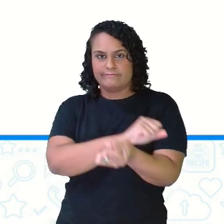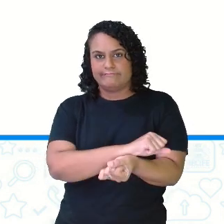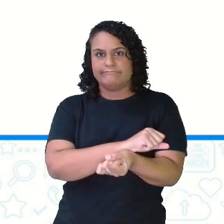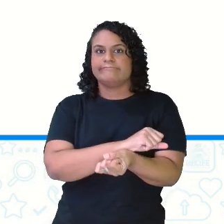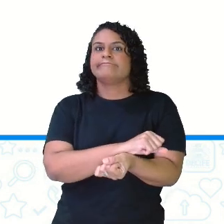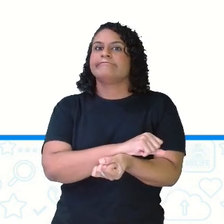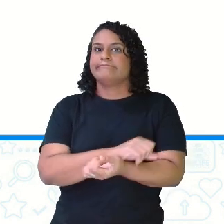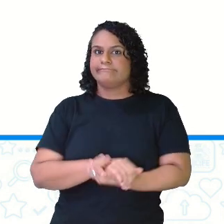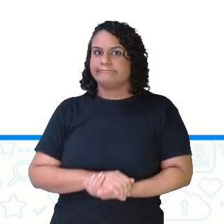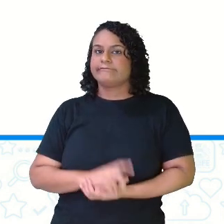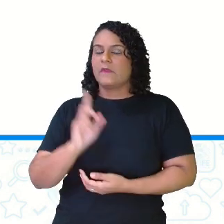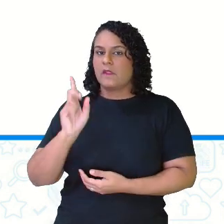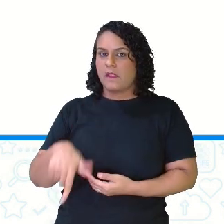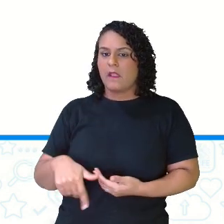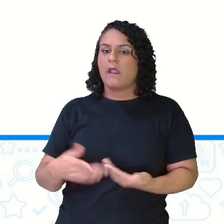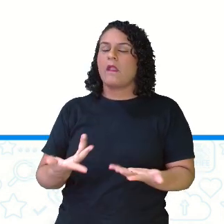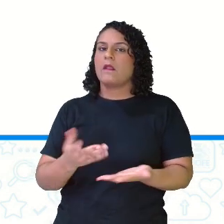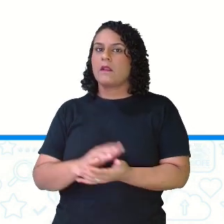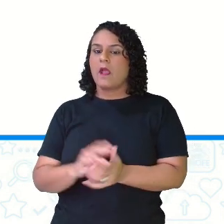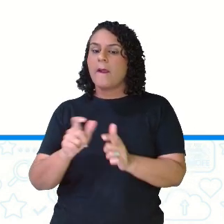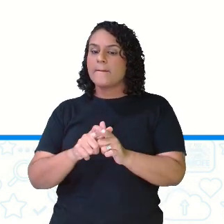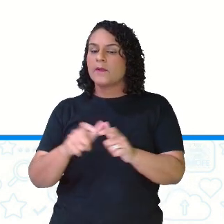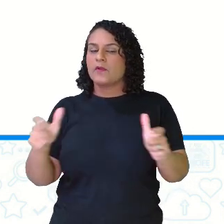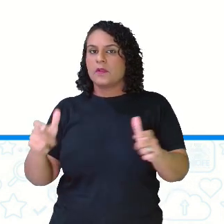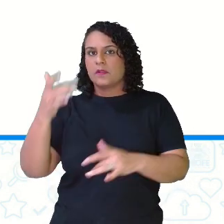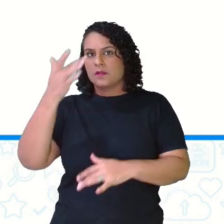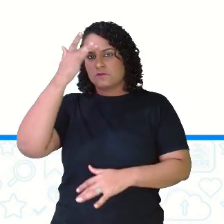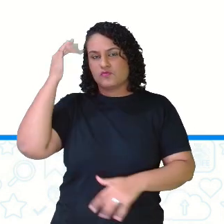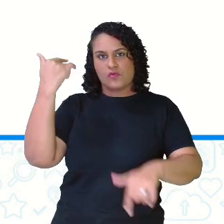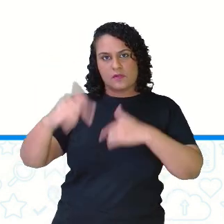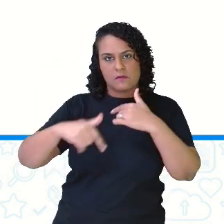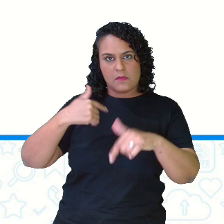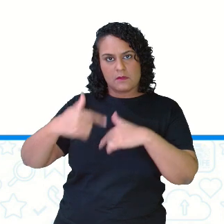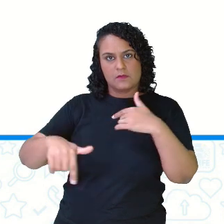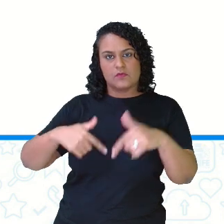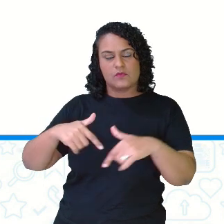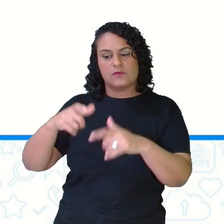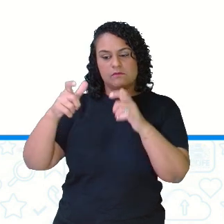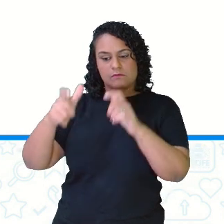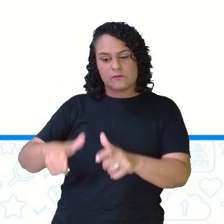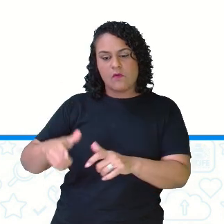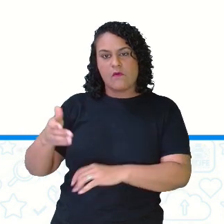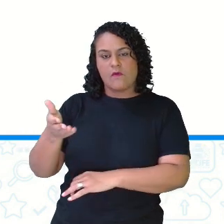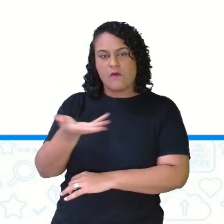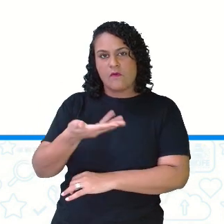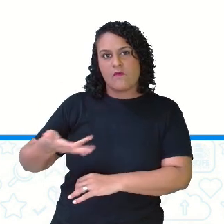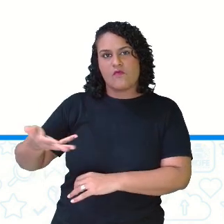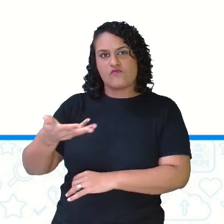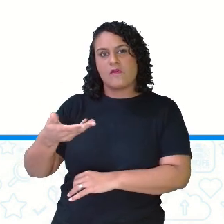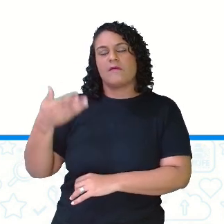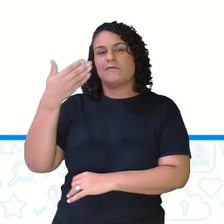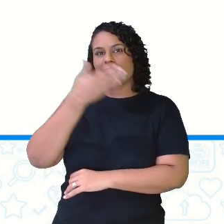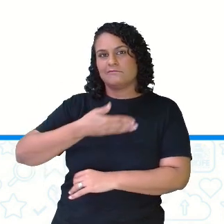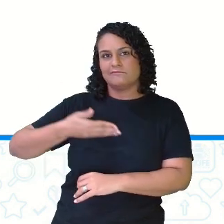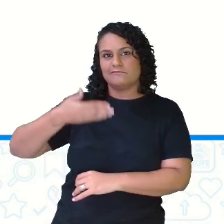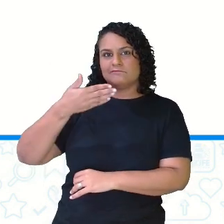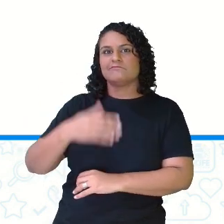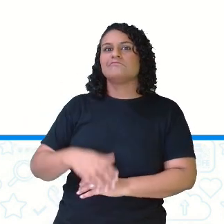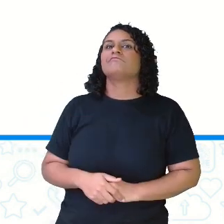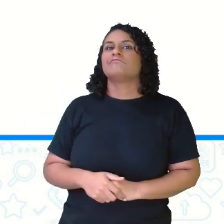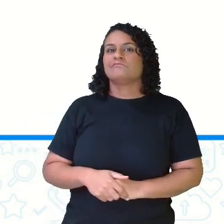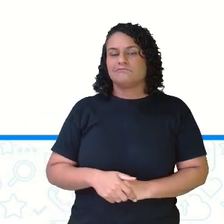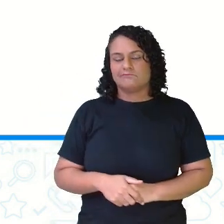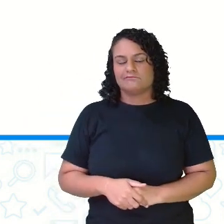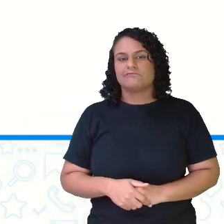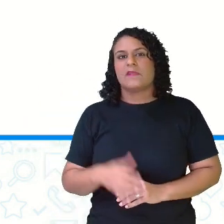que formavam a base dos trabalhadores do engenho de açúcar. Boa parte desses povos escravizados que eram trazidos